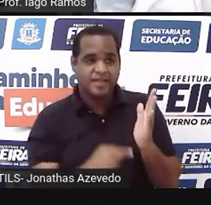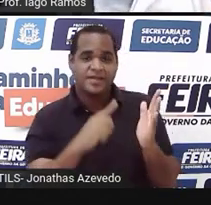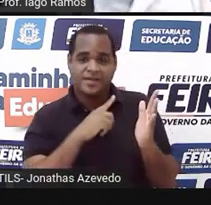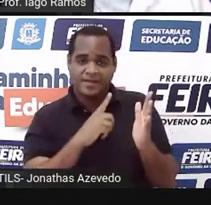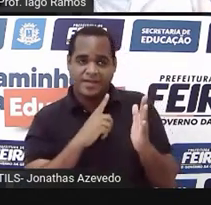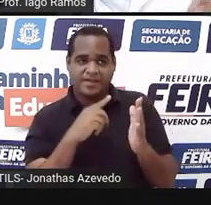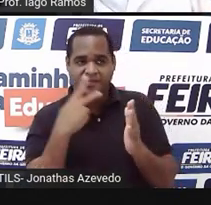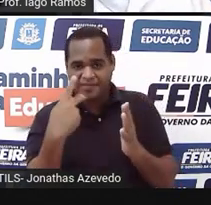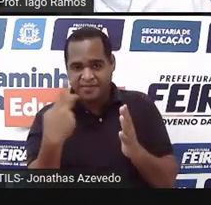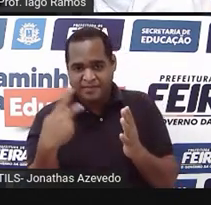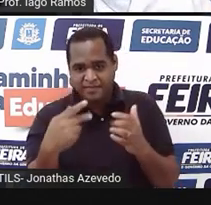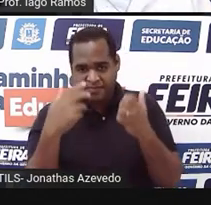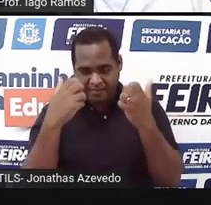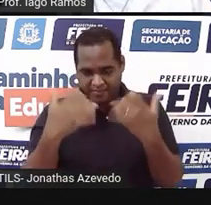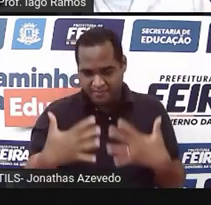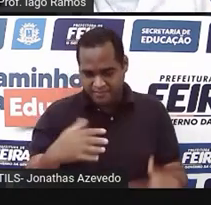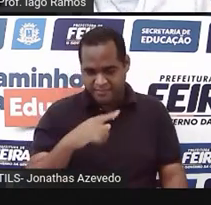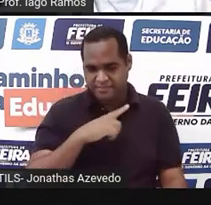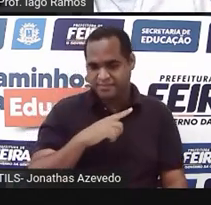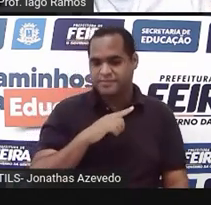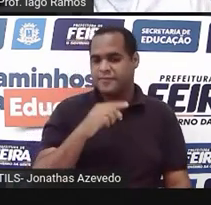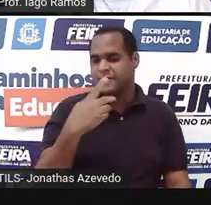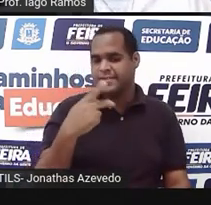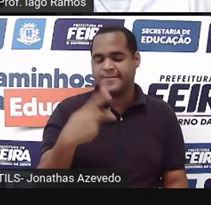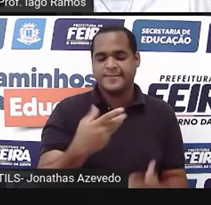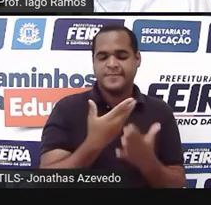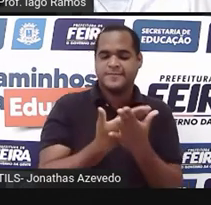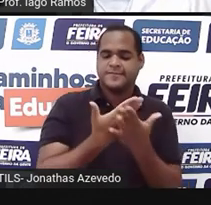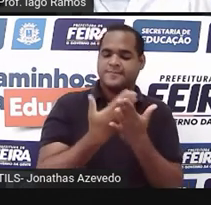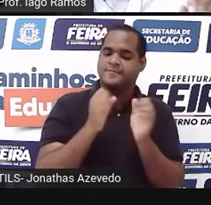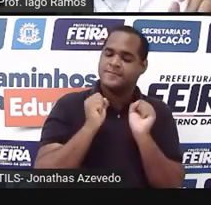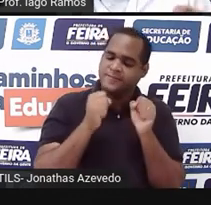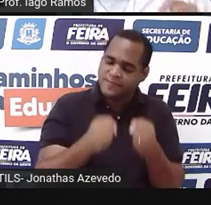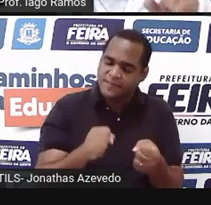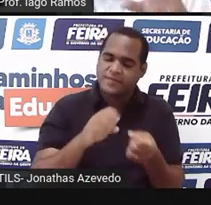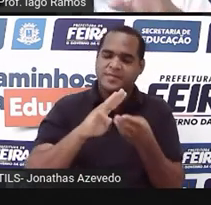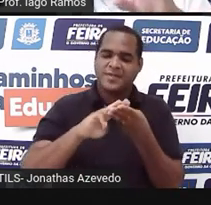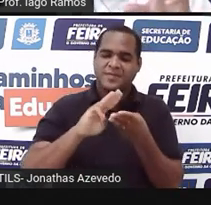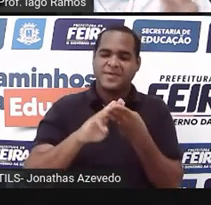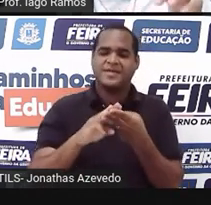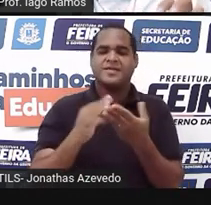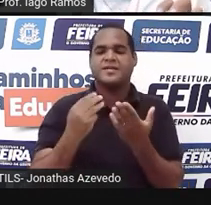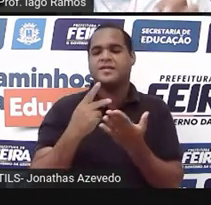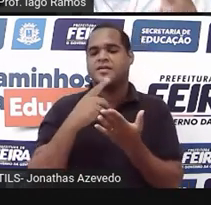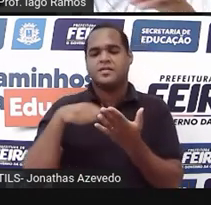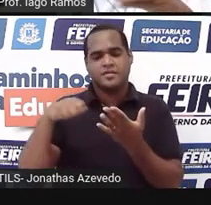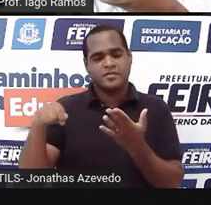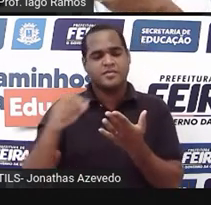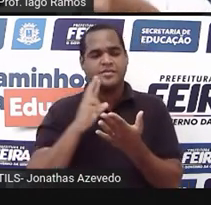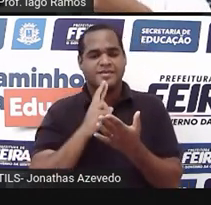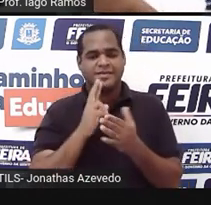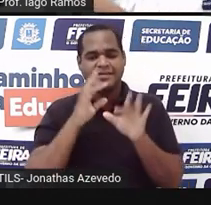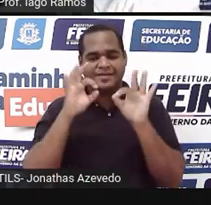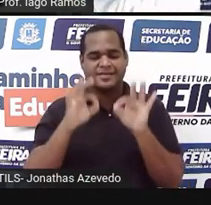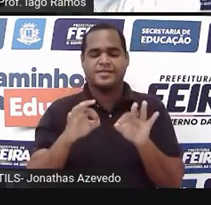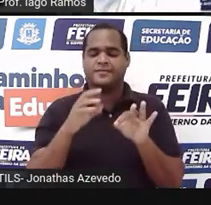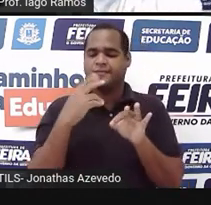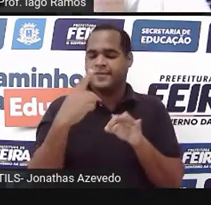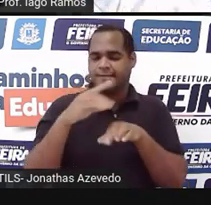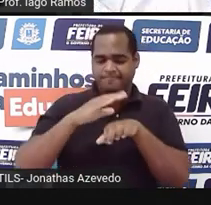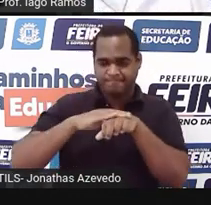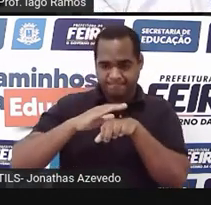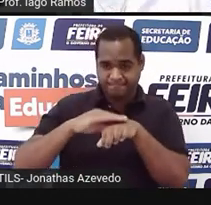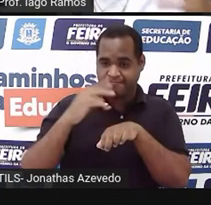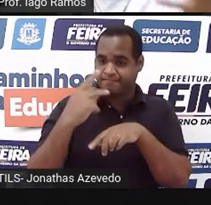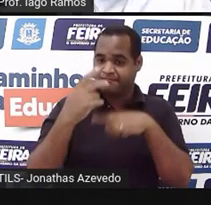aquele caderno que você usa para estudar matemática escreve um pequeno comentário contando para